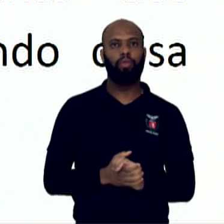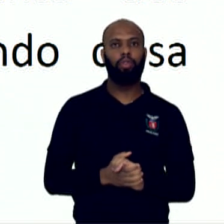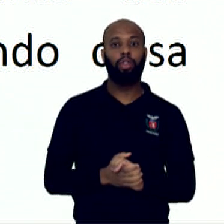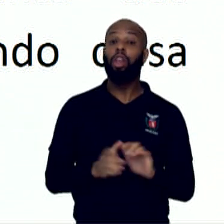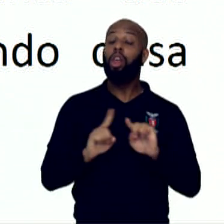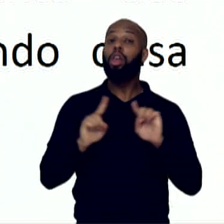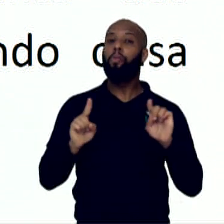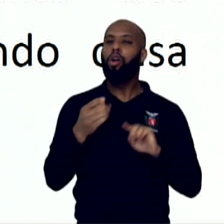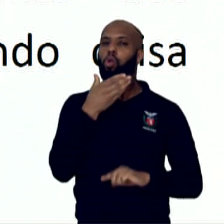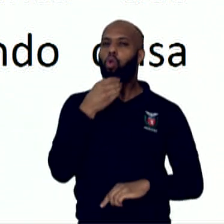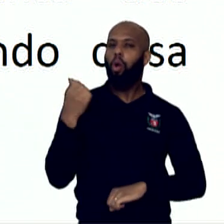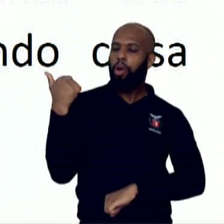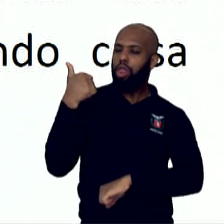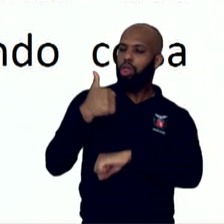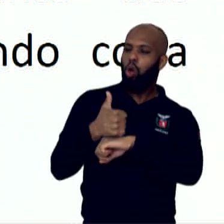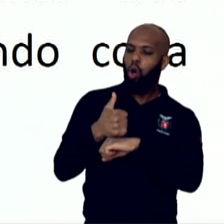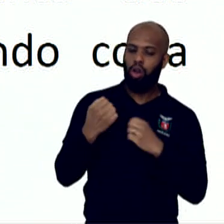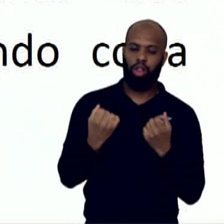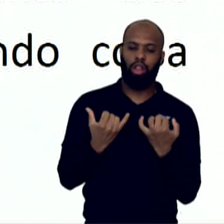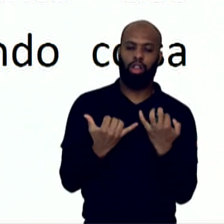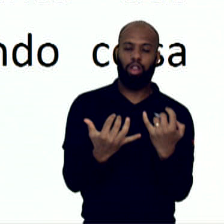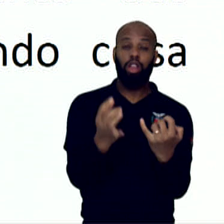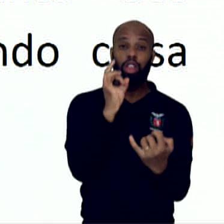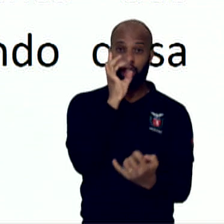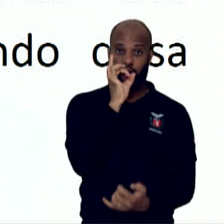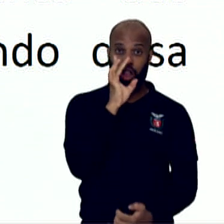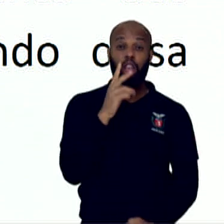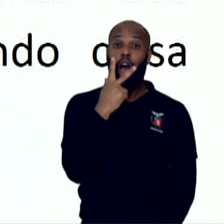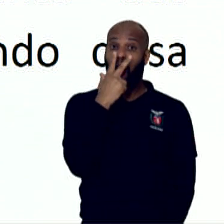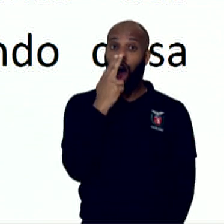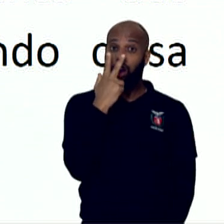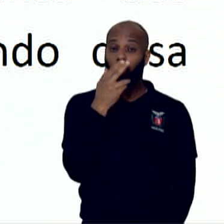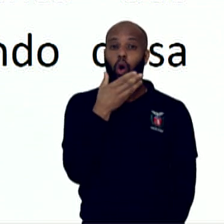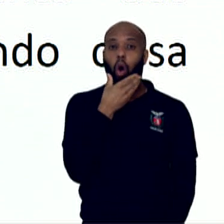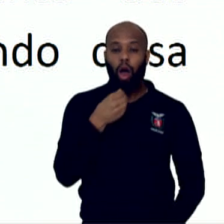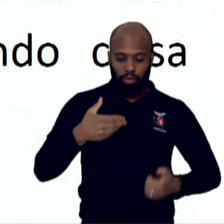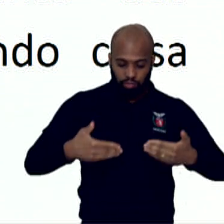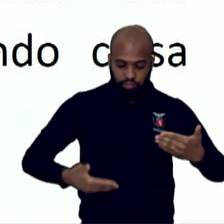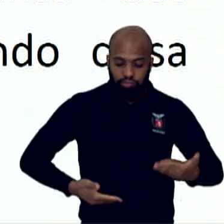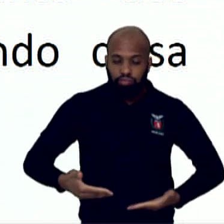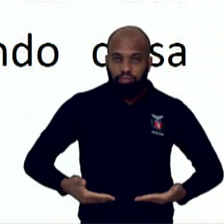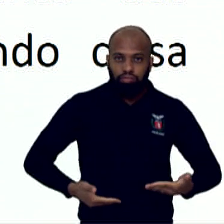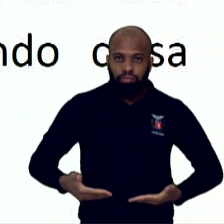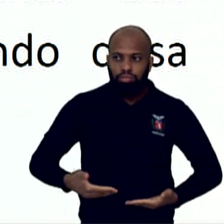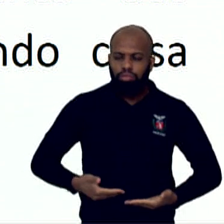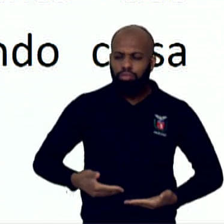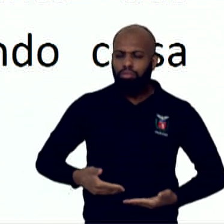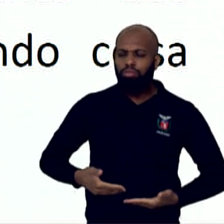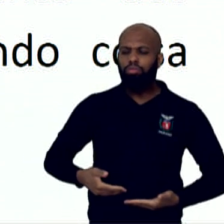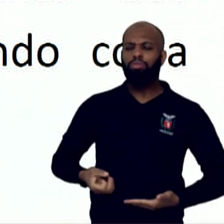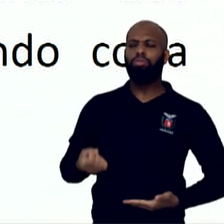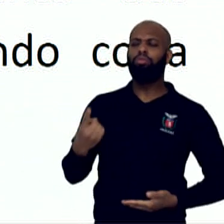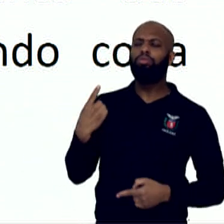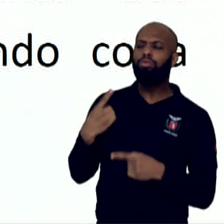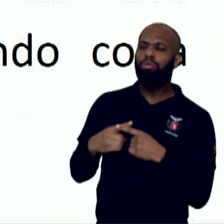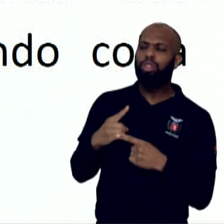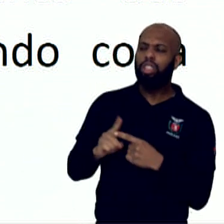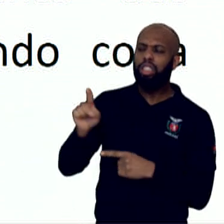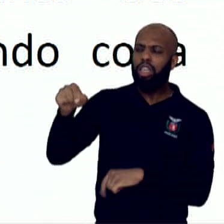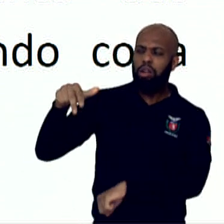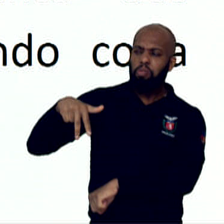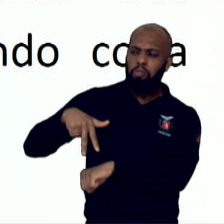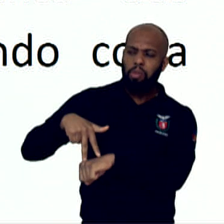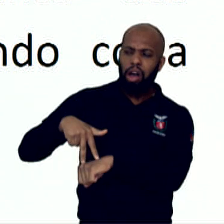do jardim achou que seu empregado perdia muito tempo parado diante dos canteiros,